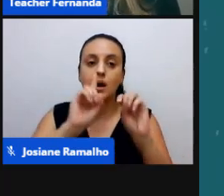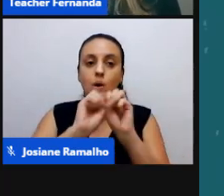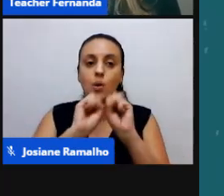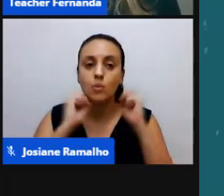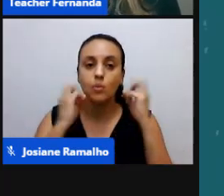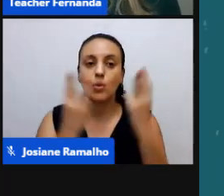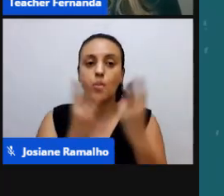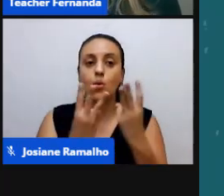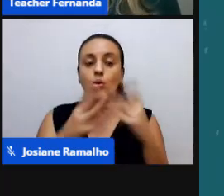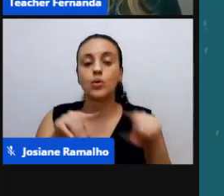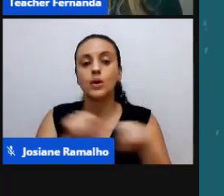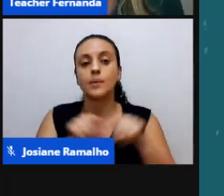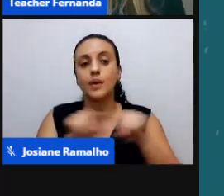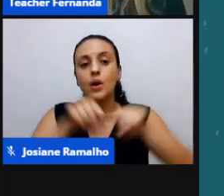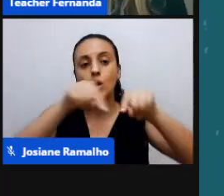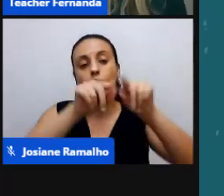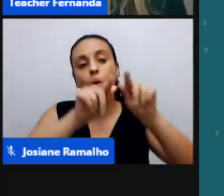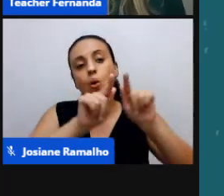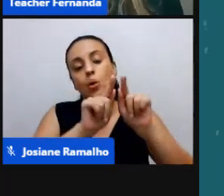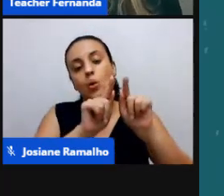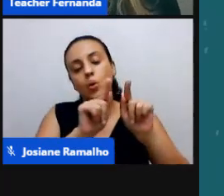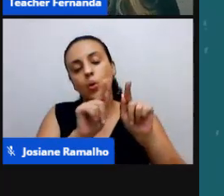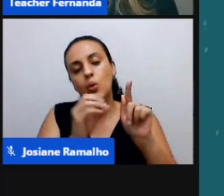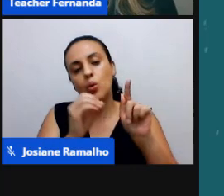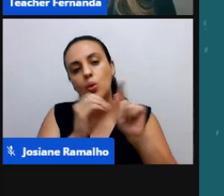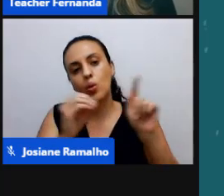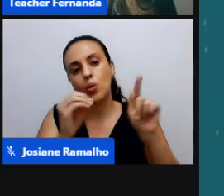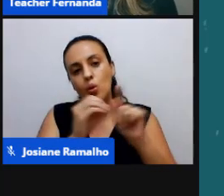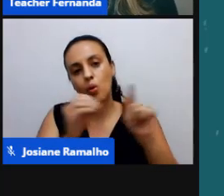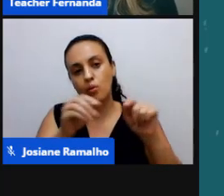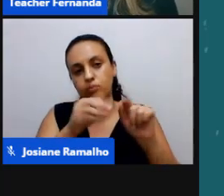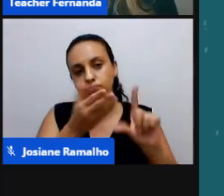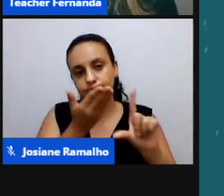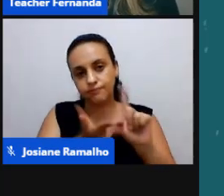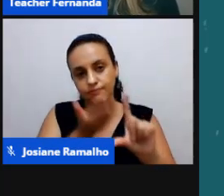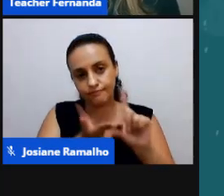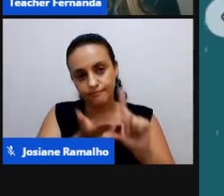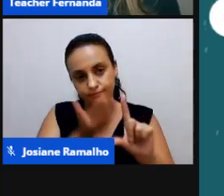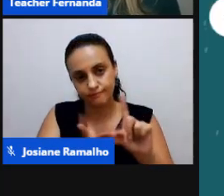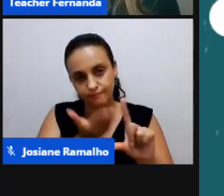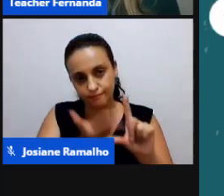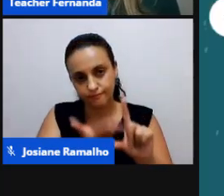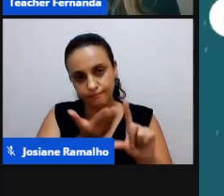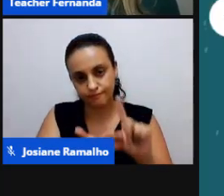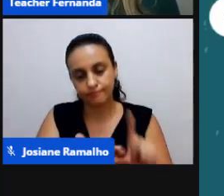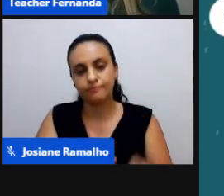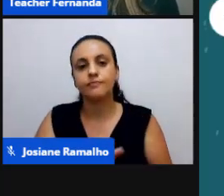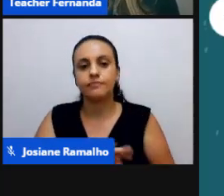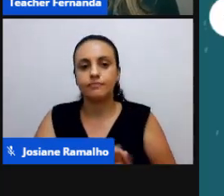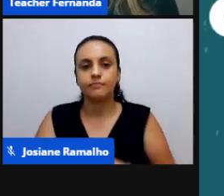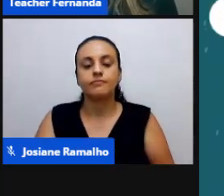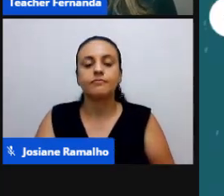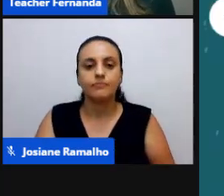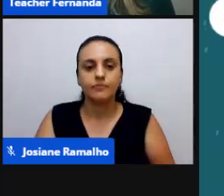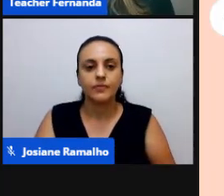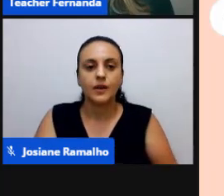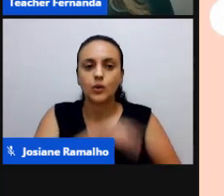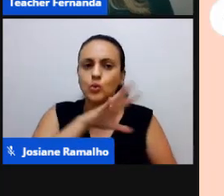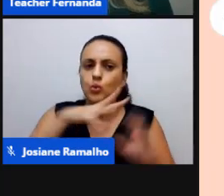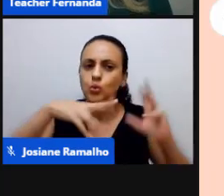de Aula também, tem como você fazer isso com as suas apresentações criadas no Canva